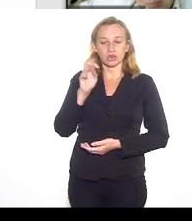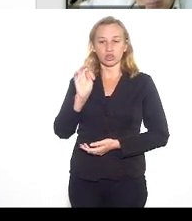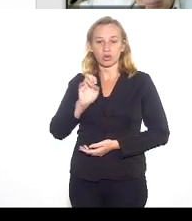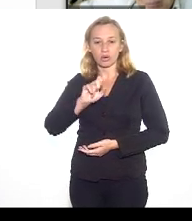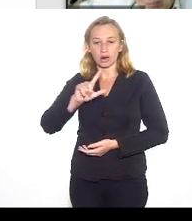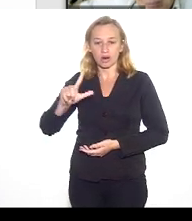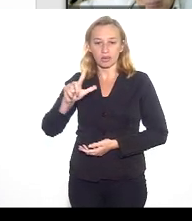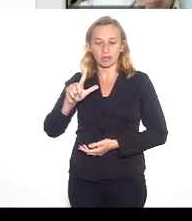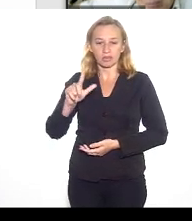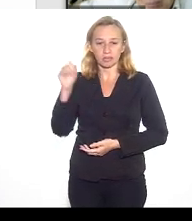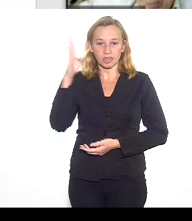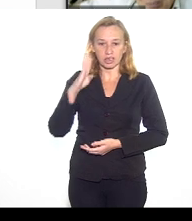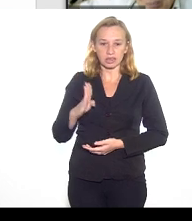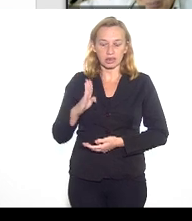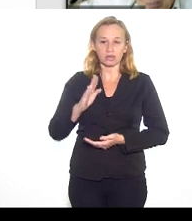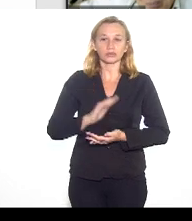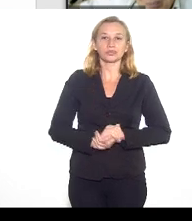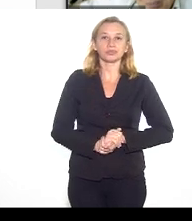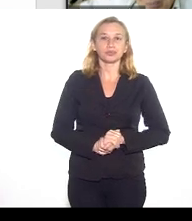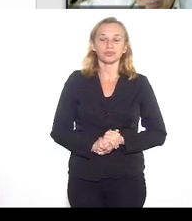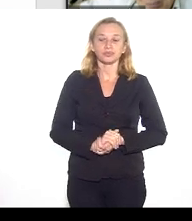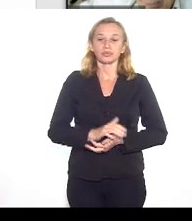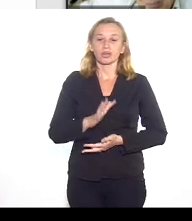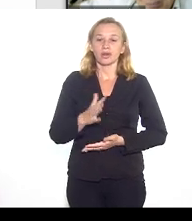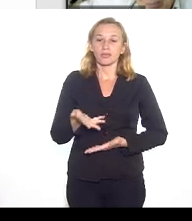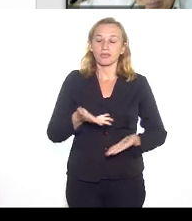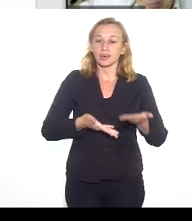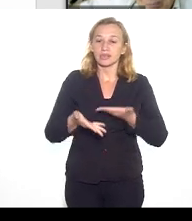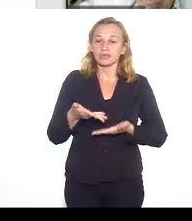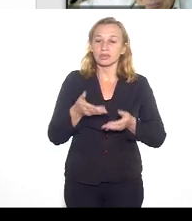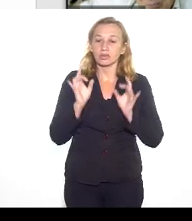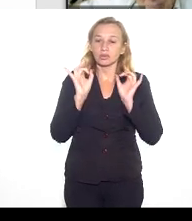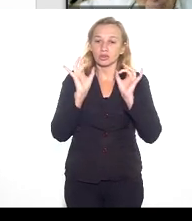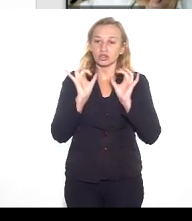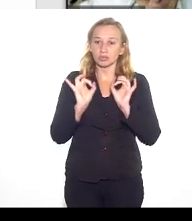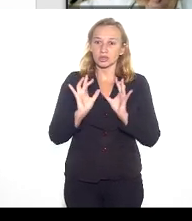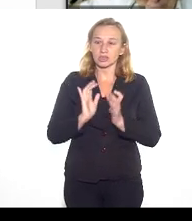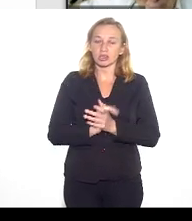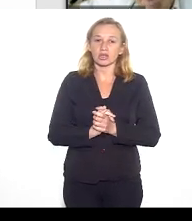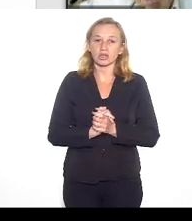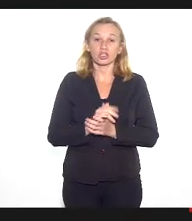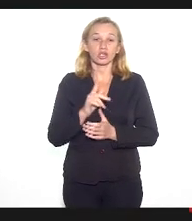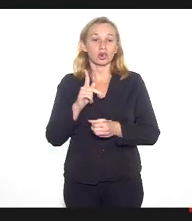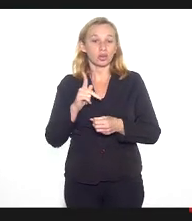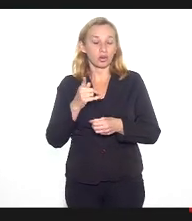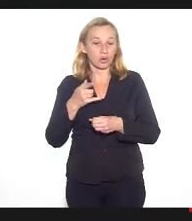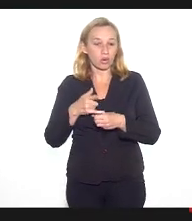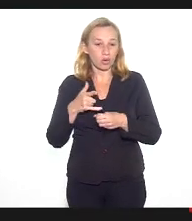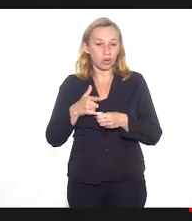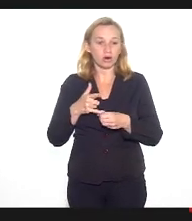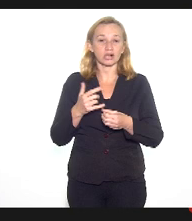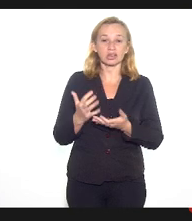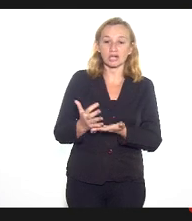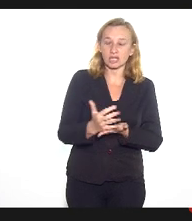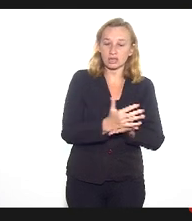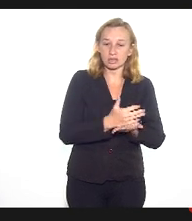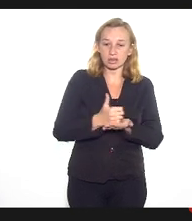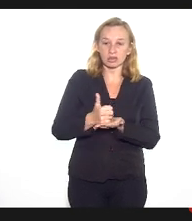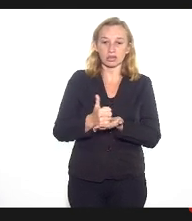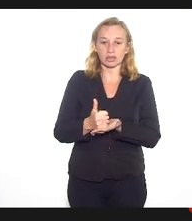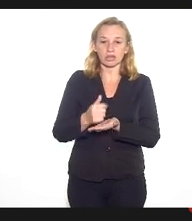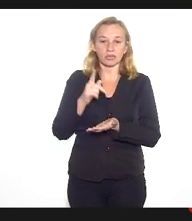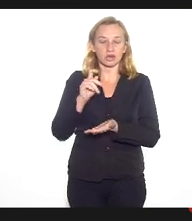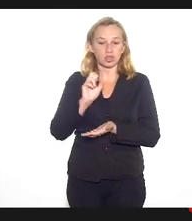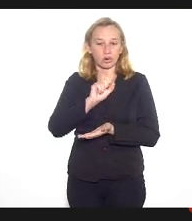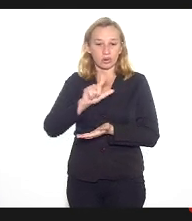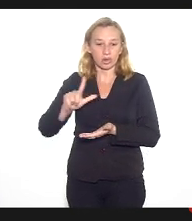forma, a estimativa de participação especial e royalties a serem recolhidas pela Petrogal